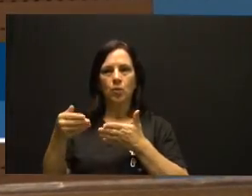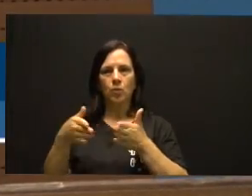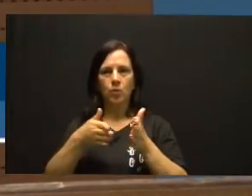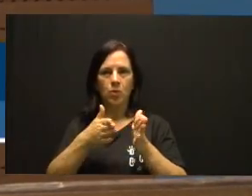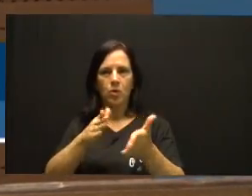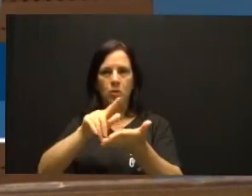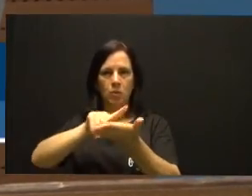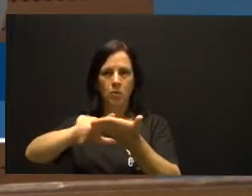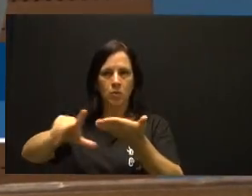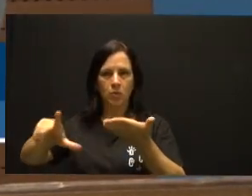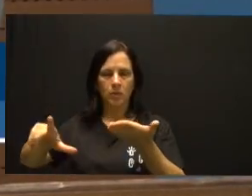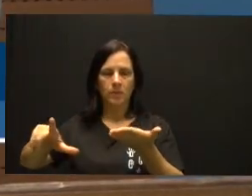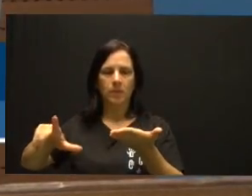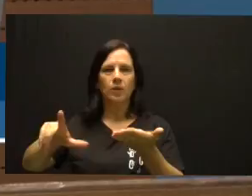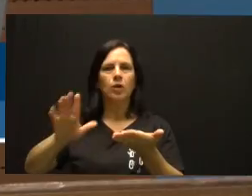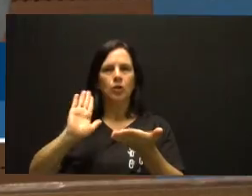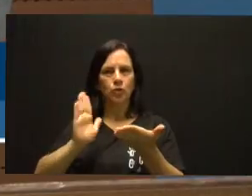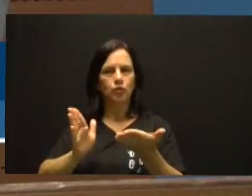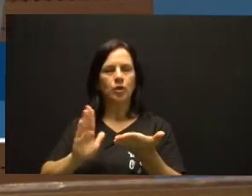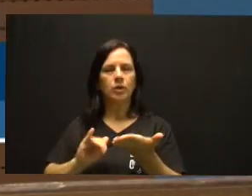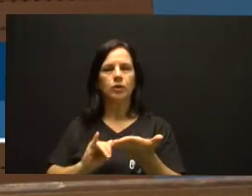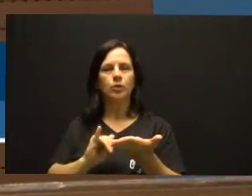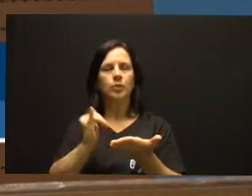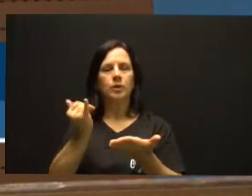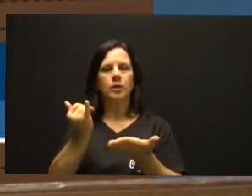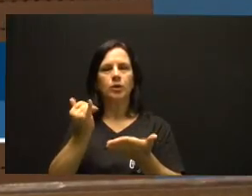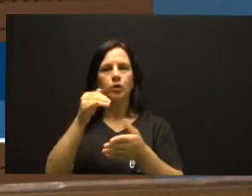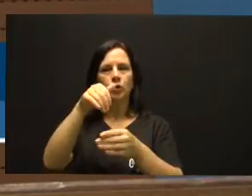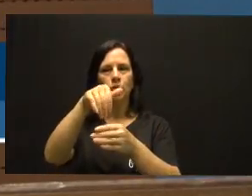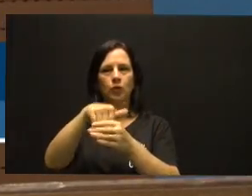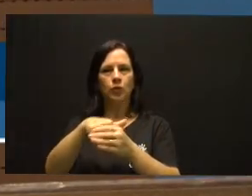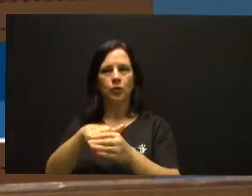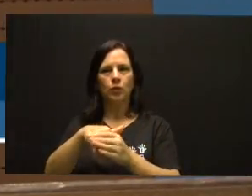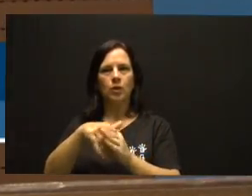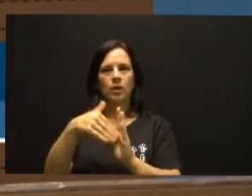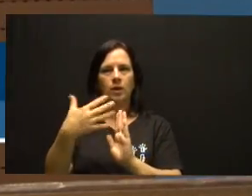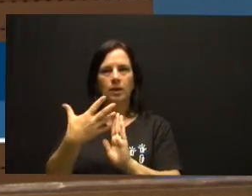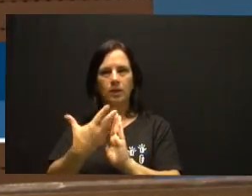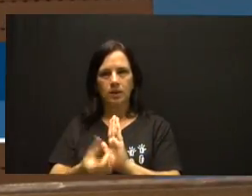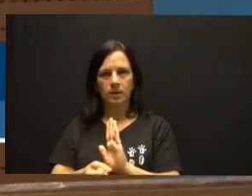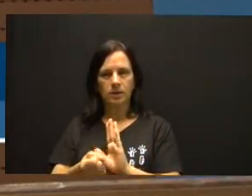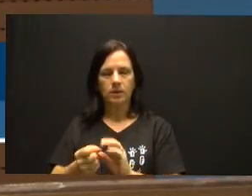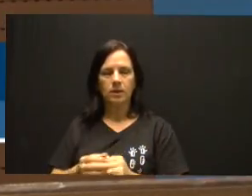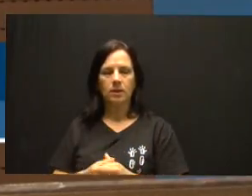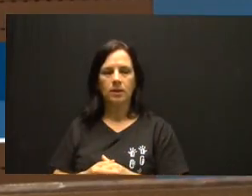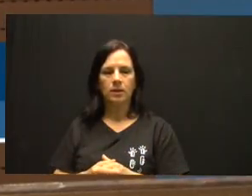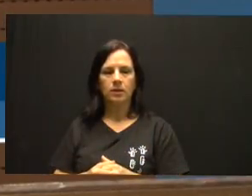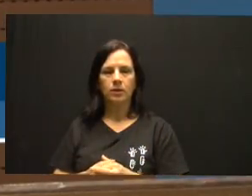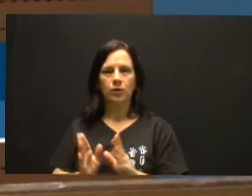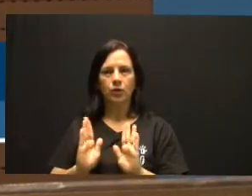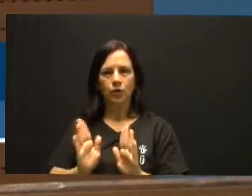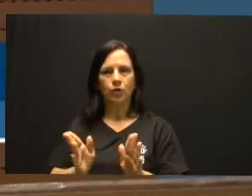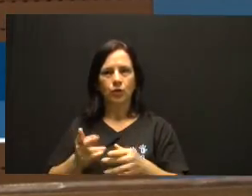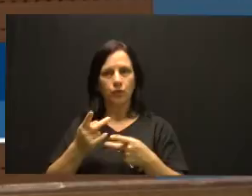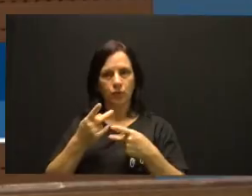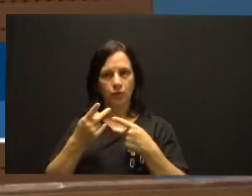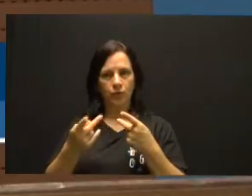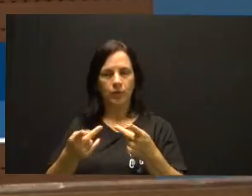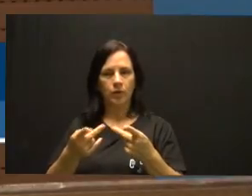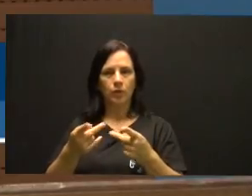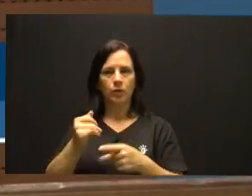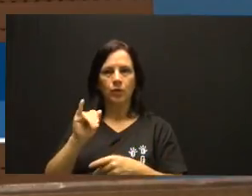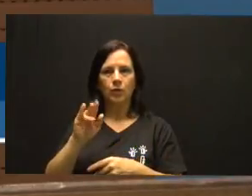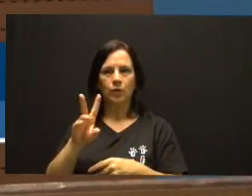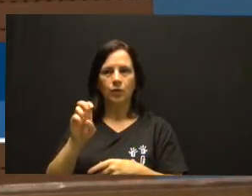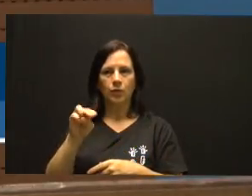bem aqui, e já, na oportunidade, votar favorável ao requerimento. Como disse aqui o vereador Ivan e o